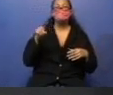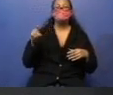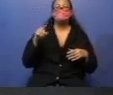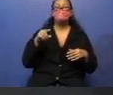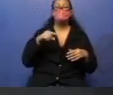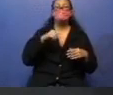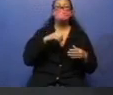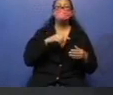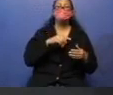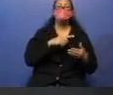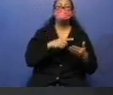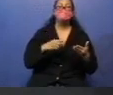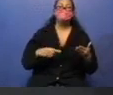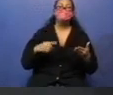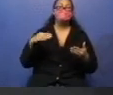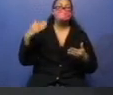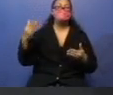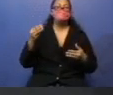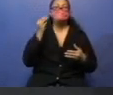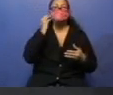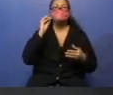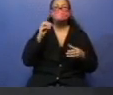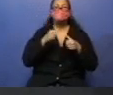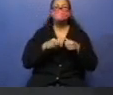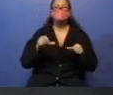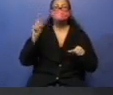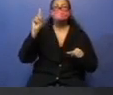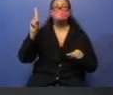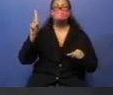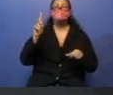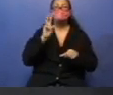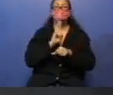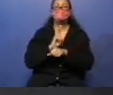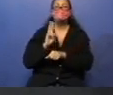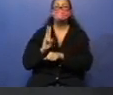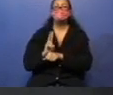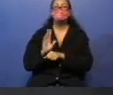apostila, tá ok? Beijo, fiquem com Deus, se cuidem. Tchau!